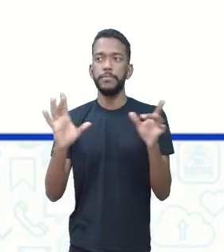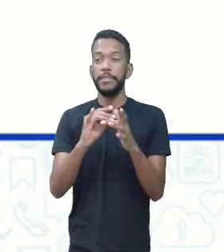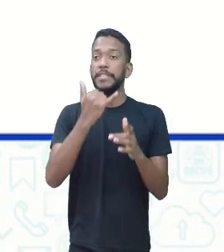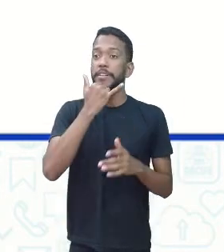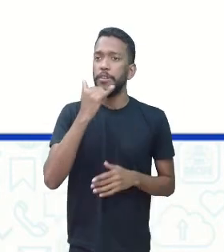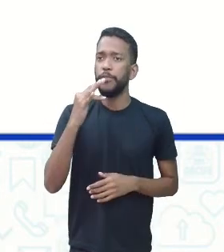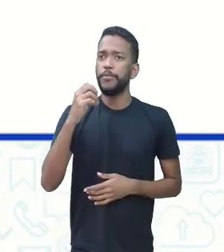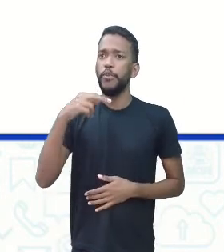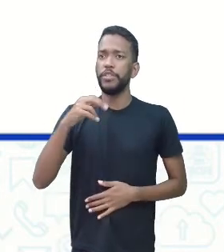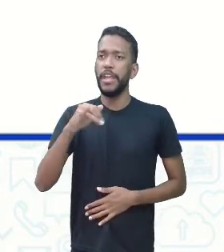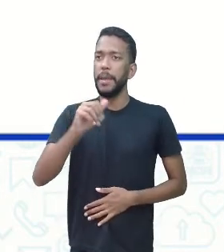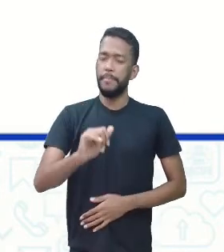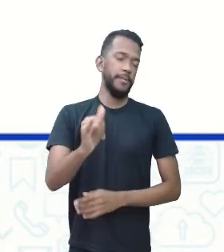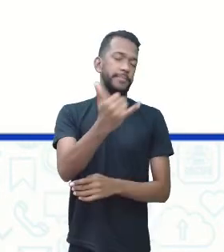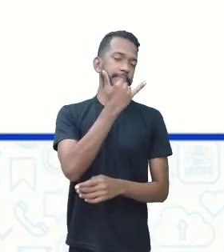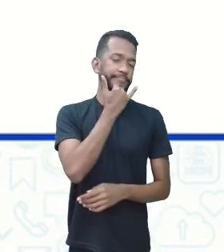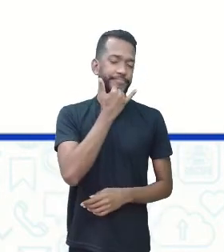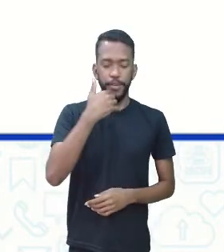Fonemas não, minha gente,